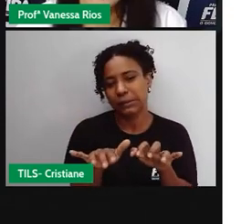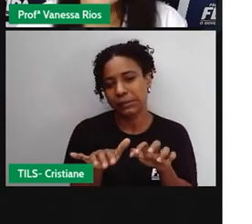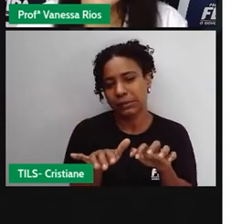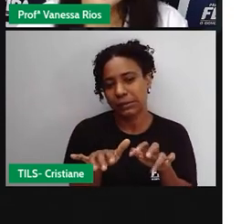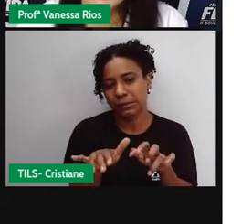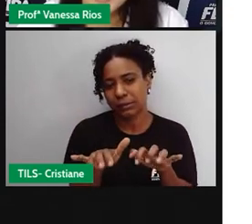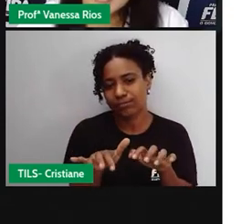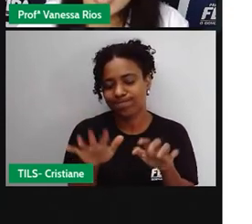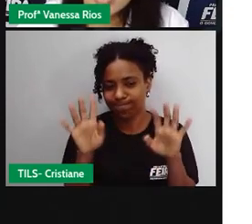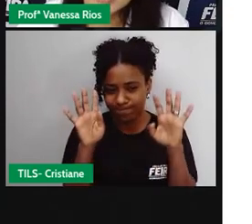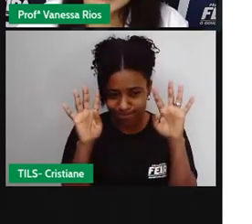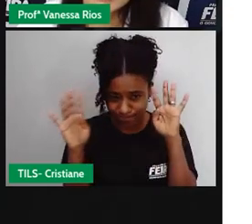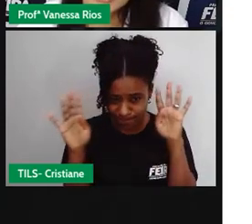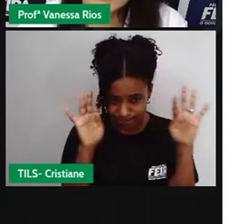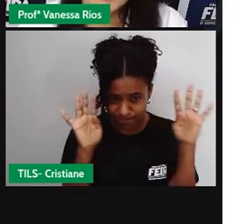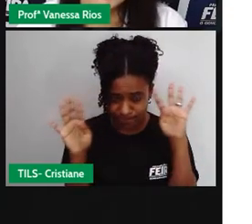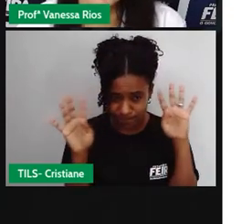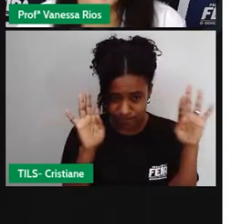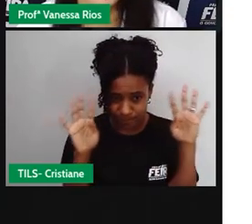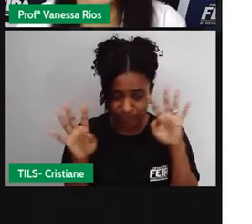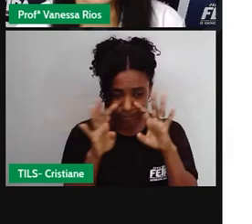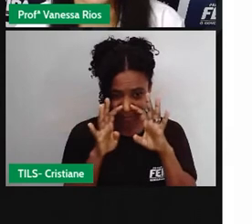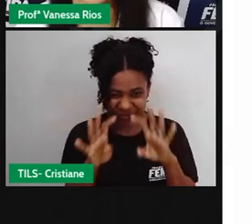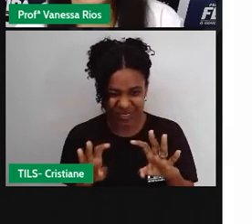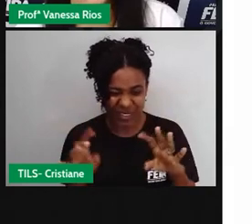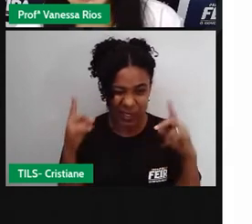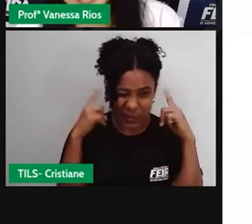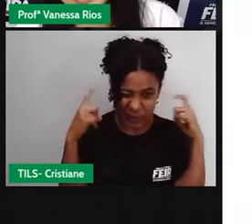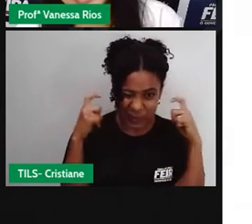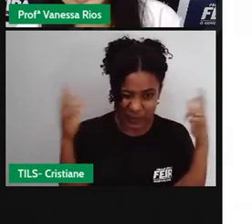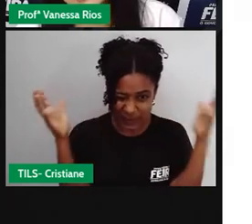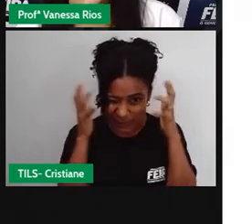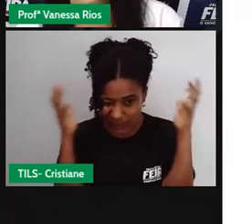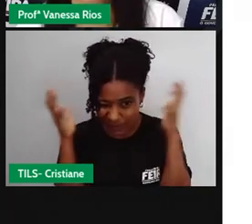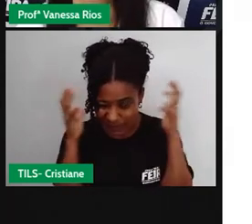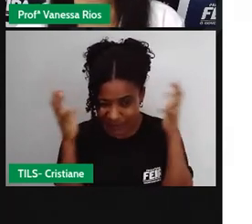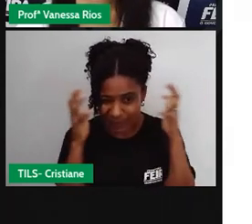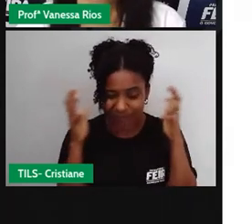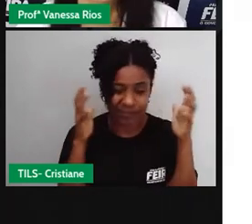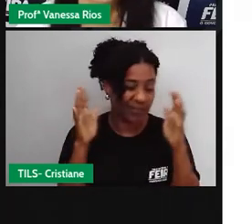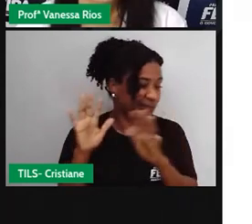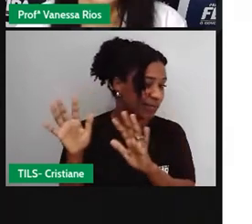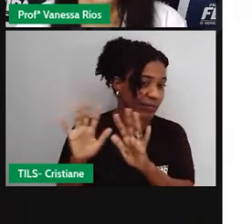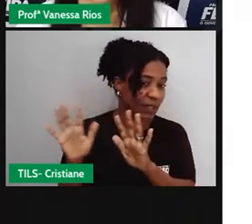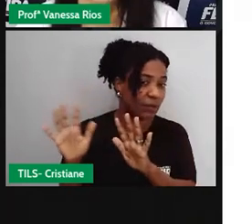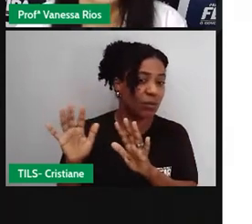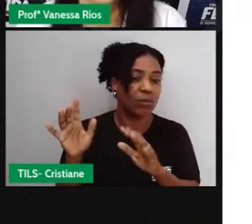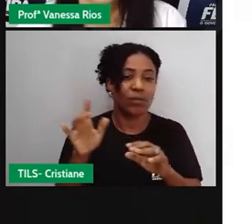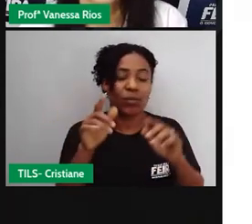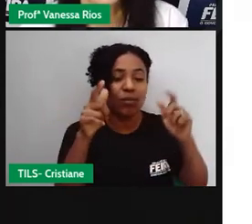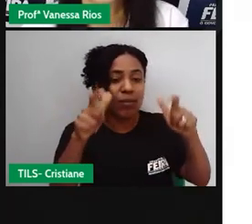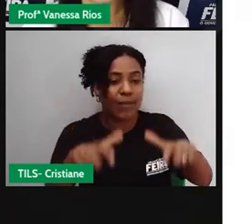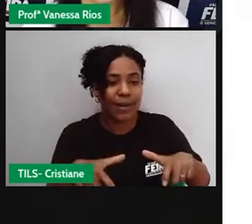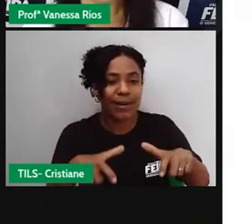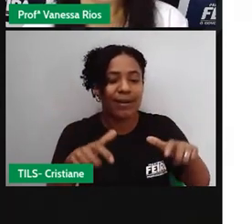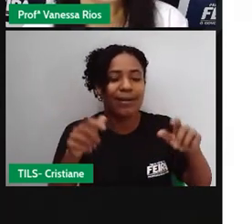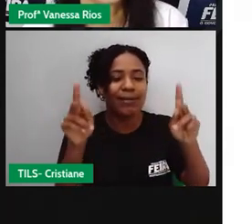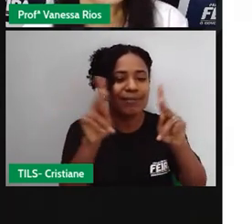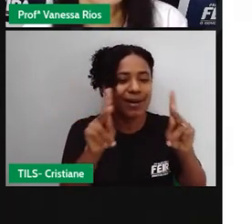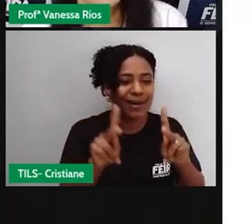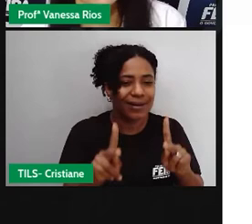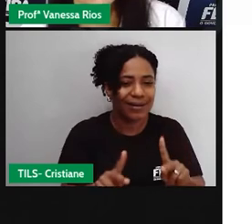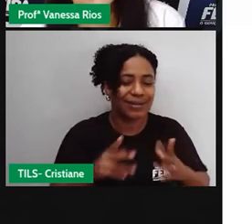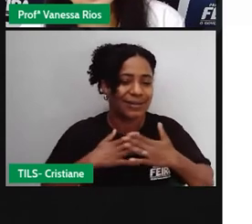a concentração. Se estiver num lugar barulhento, ir para um lugar silencioso, né? Tem pessoas que gostam de